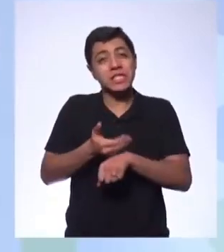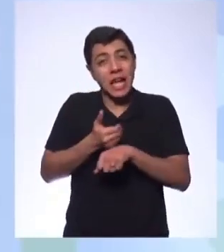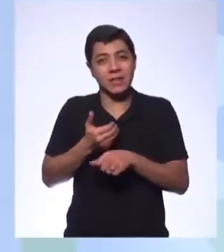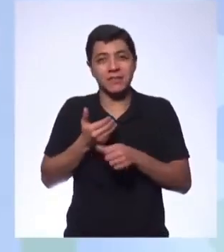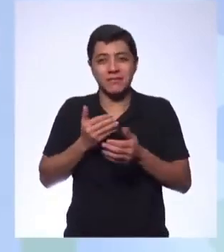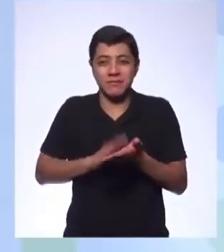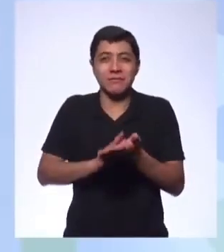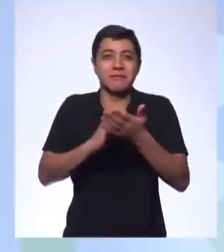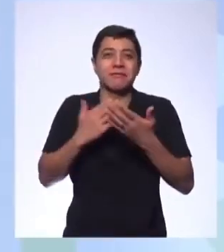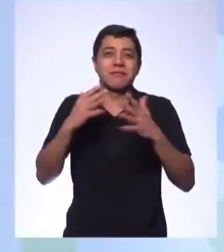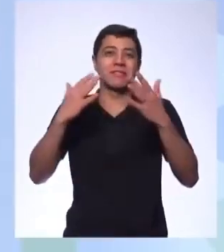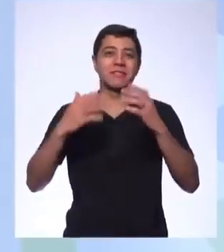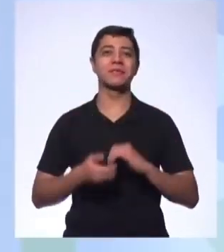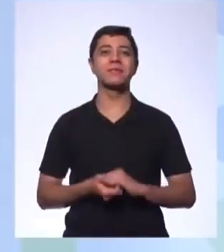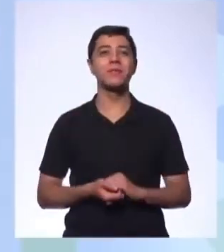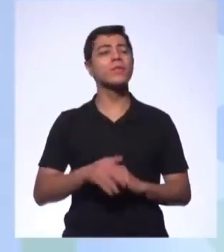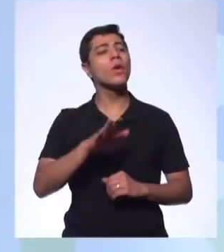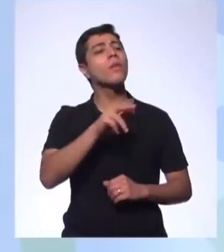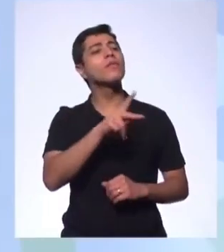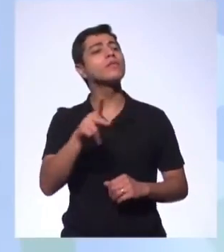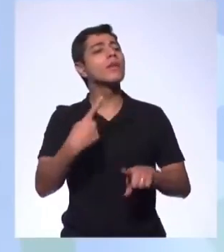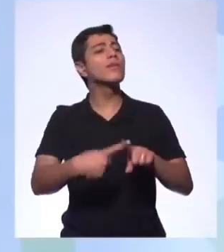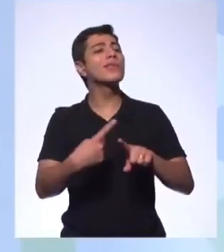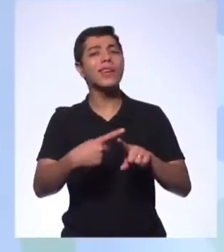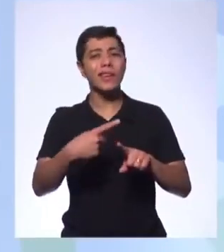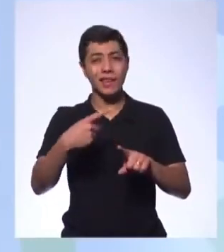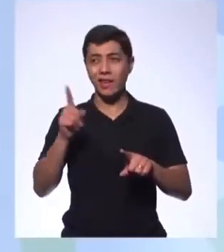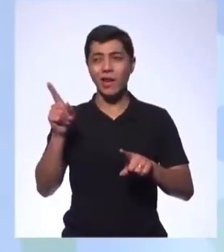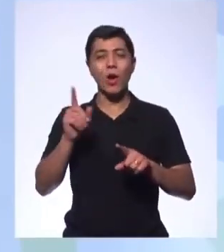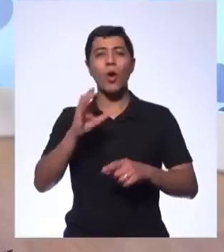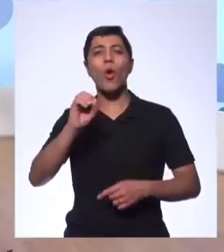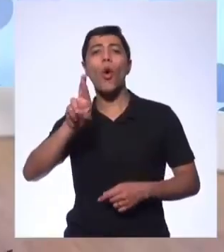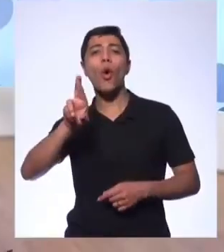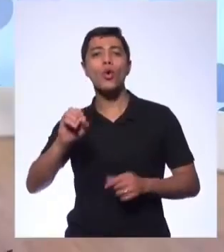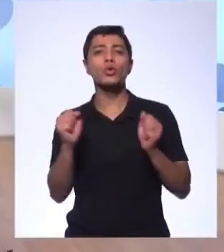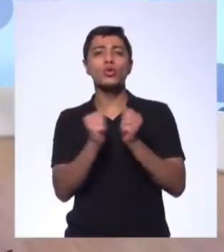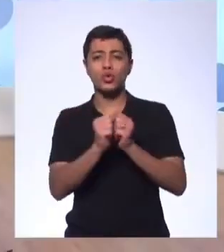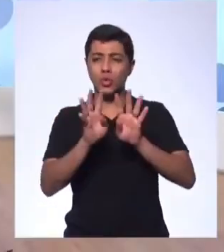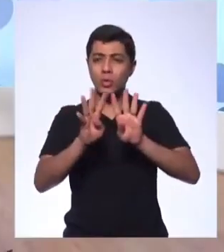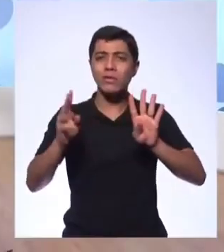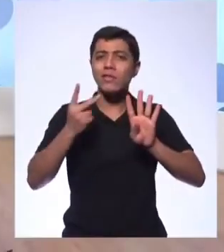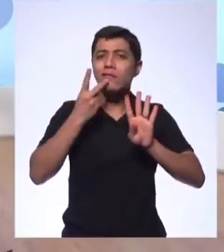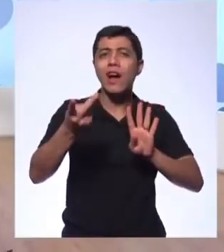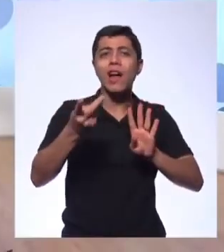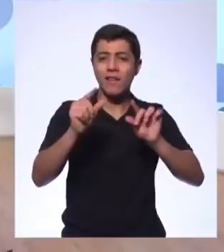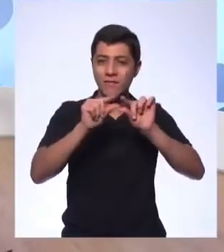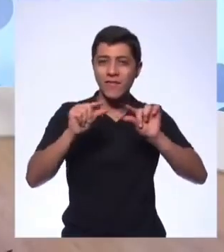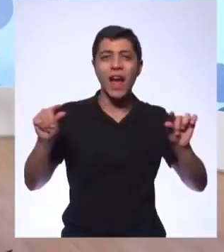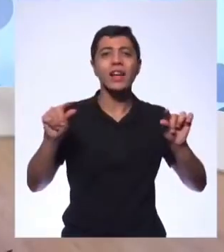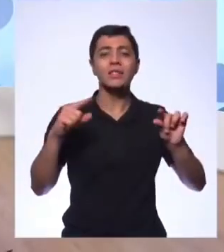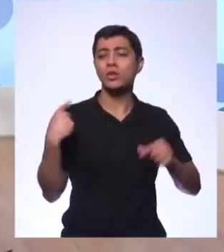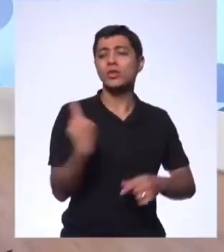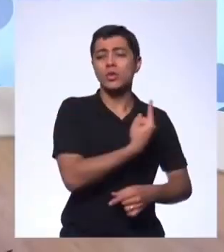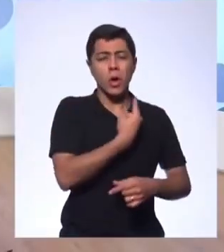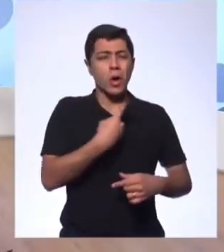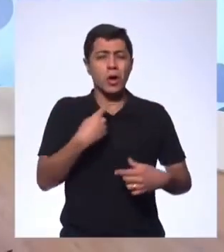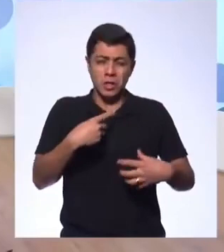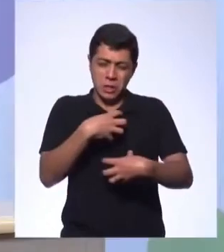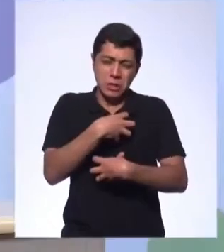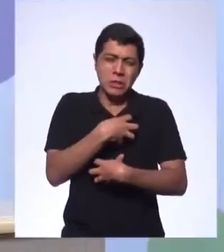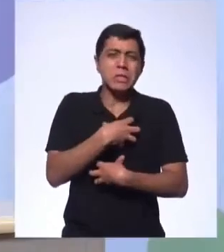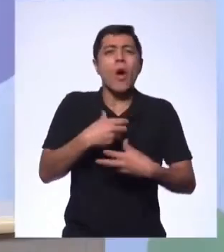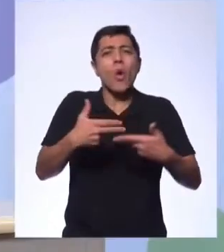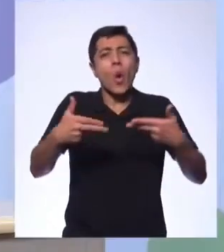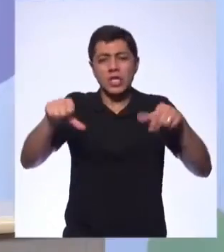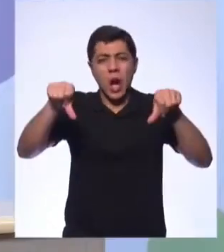falar, calamidades, eis-la por cá, pestes, moléstias, tudo aqui há, o fim do ano por cá nos traz. Somos senhores, só coisas más.